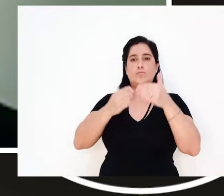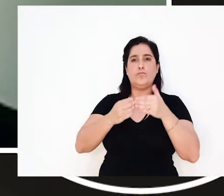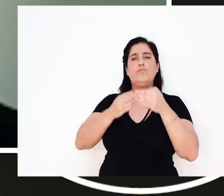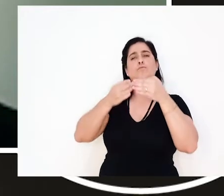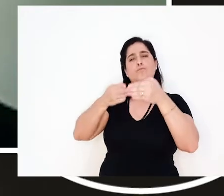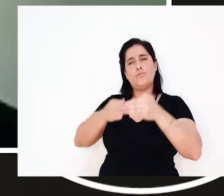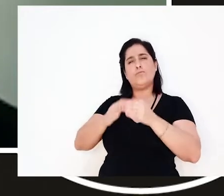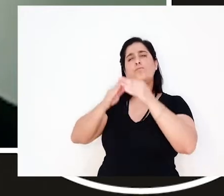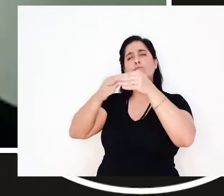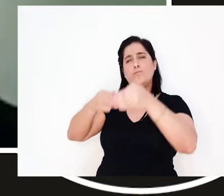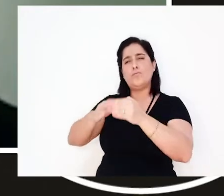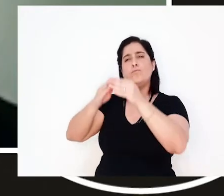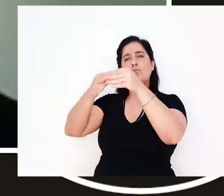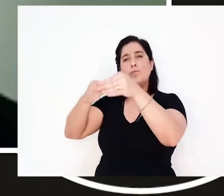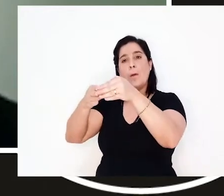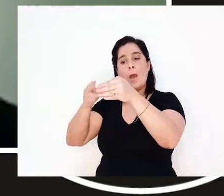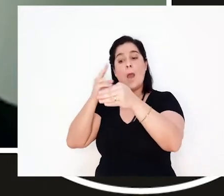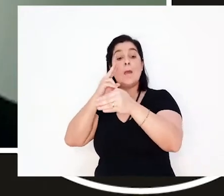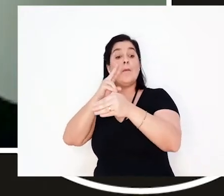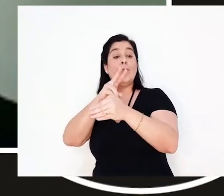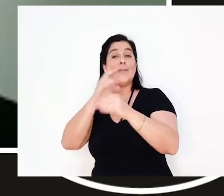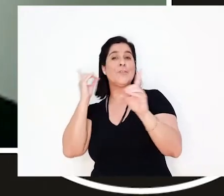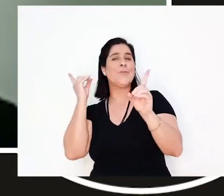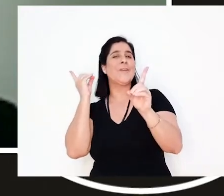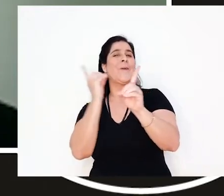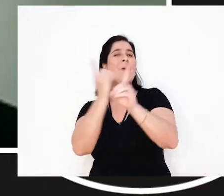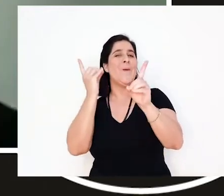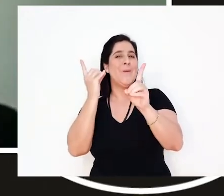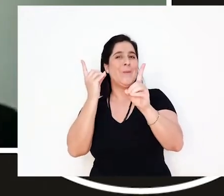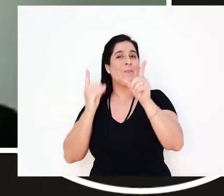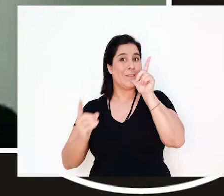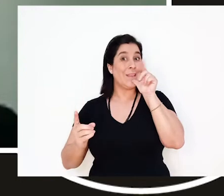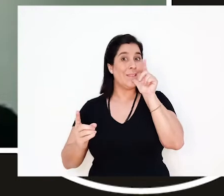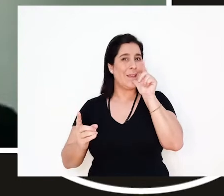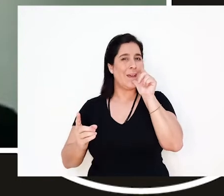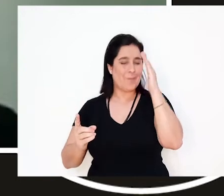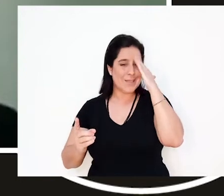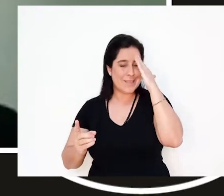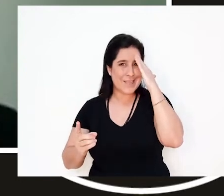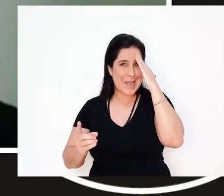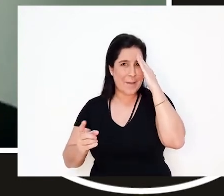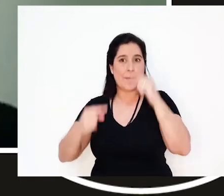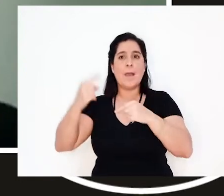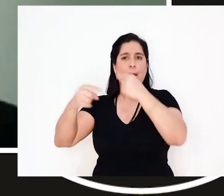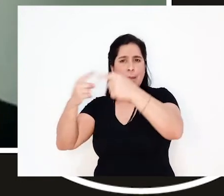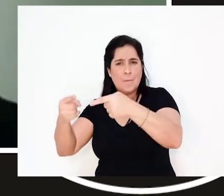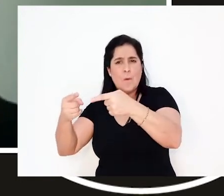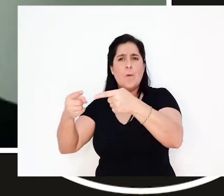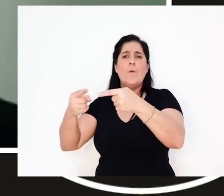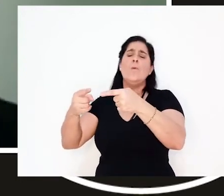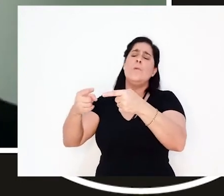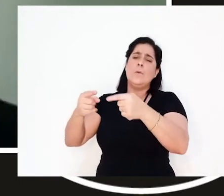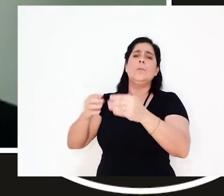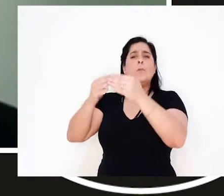atravesso o rio. Aí eu vejo o Encontro das Águas, né, todo dia, quando eu tava aí. E aí, quando eu chego lá, eu tenho que pegar mais um transporte para